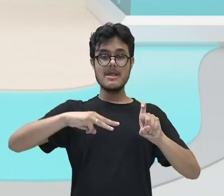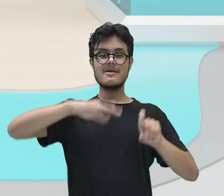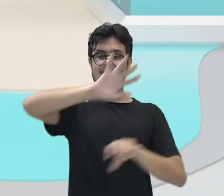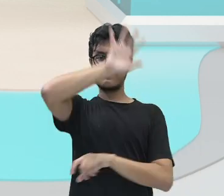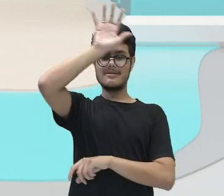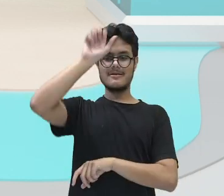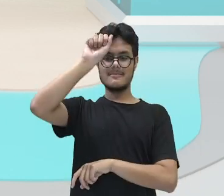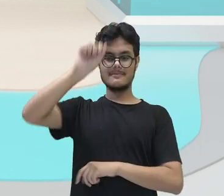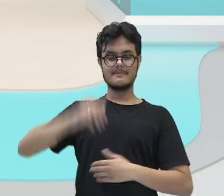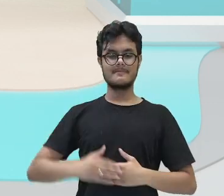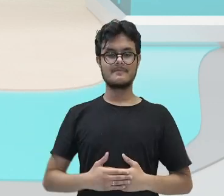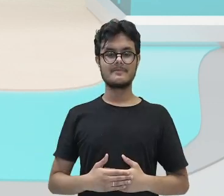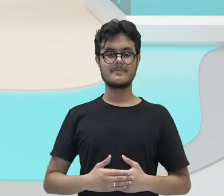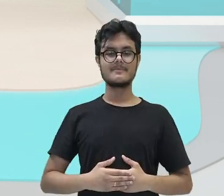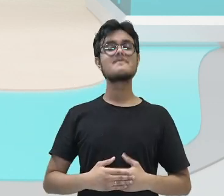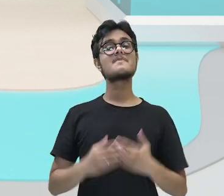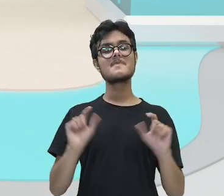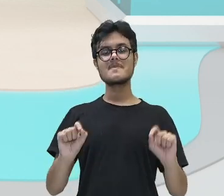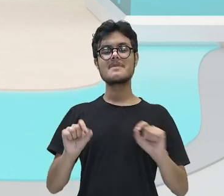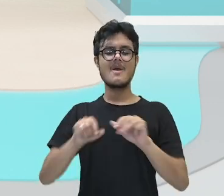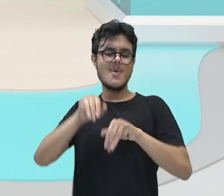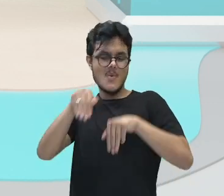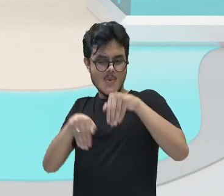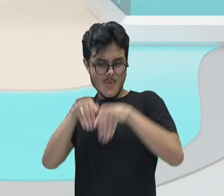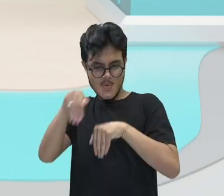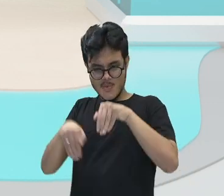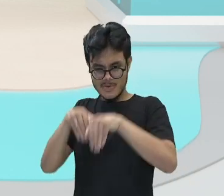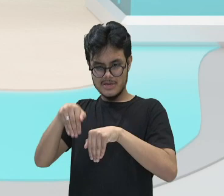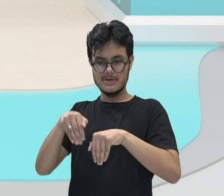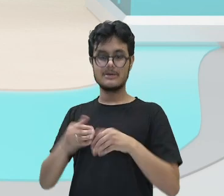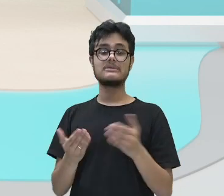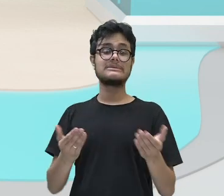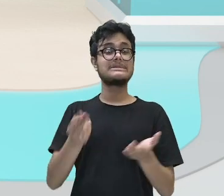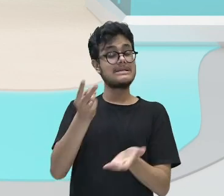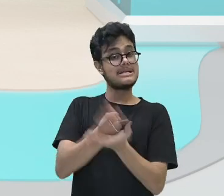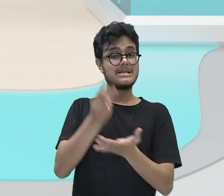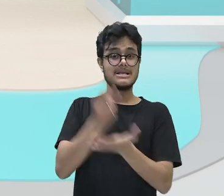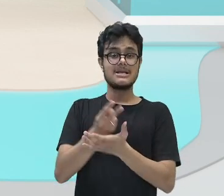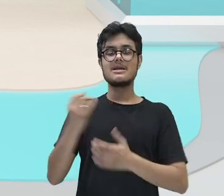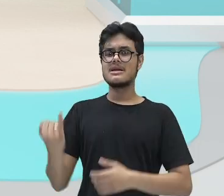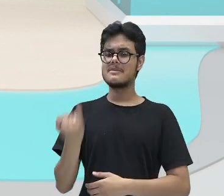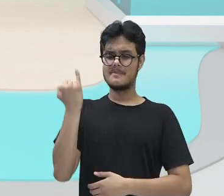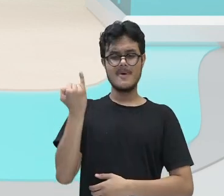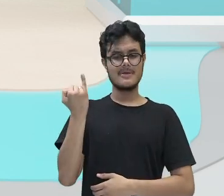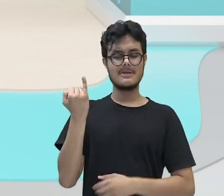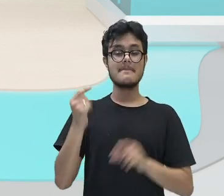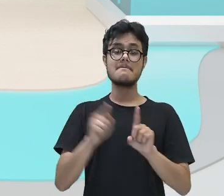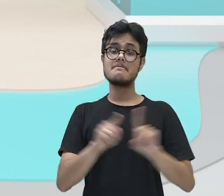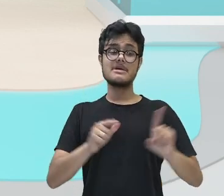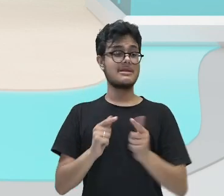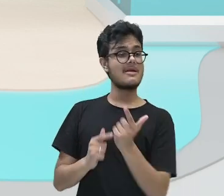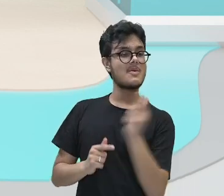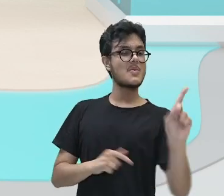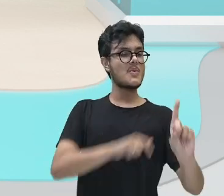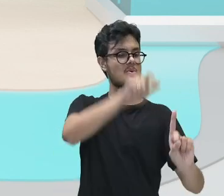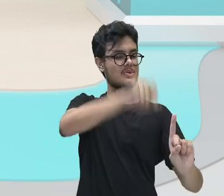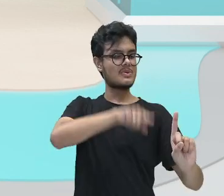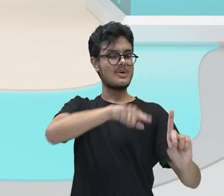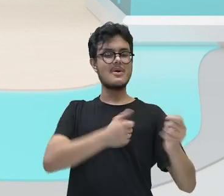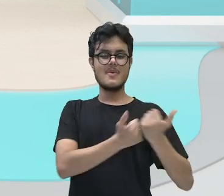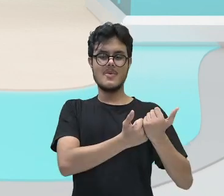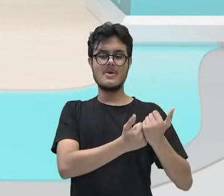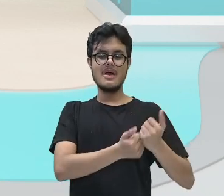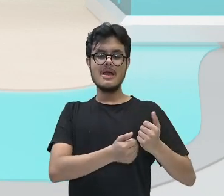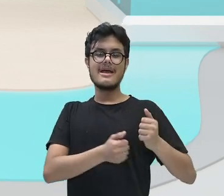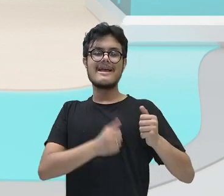um personagem da nossa lenda, certo? Que foi o Curupira. E aí que ele era o